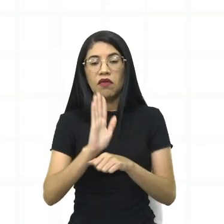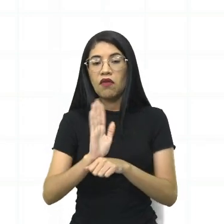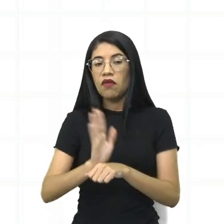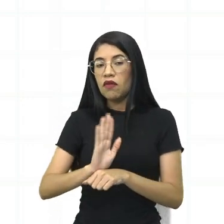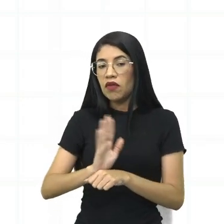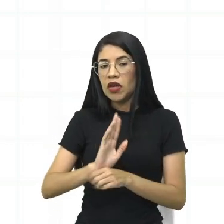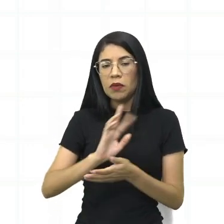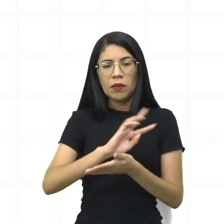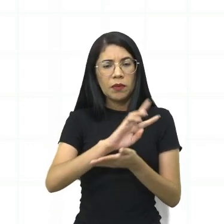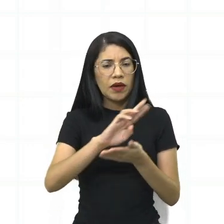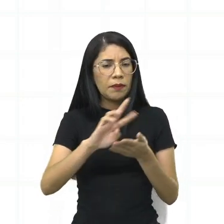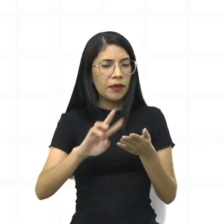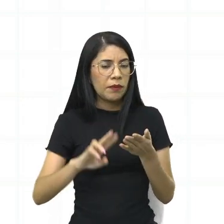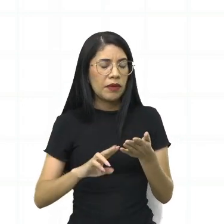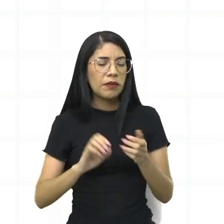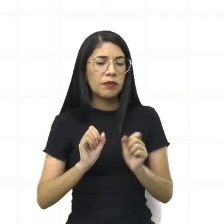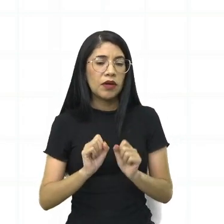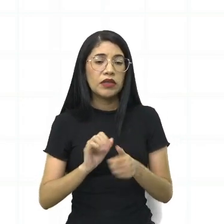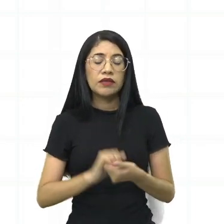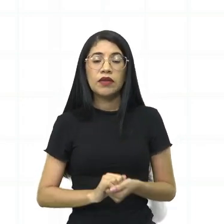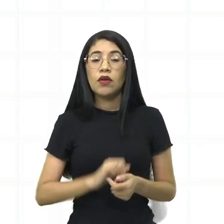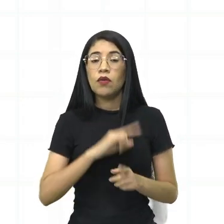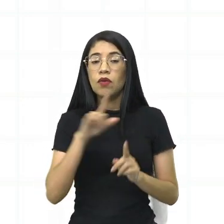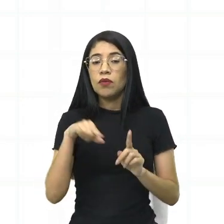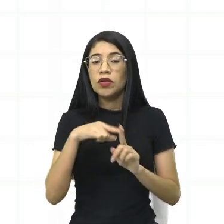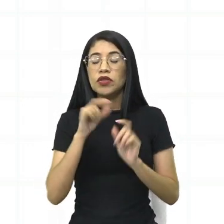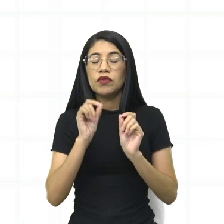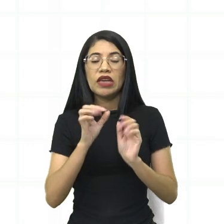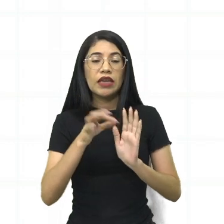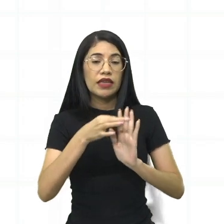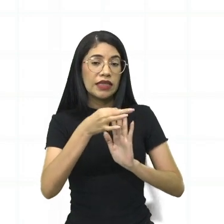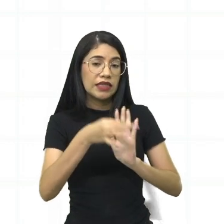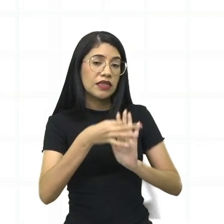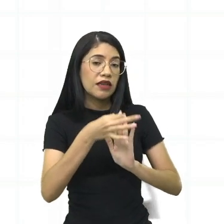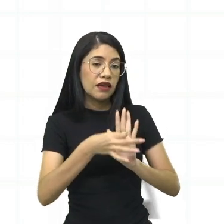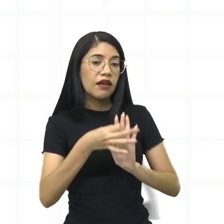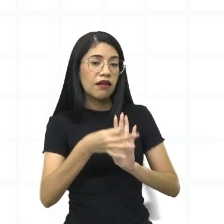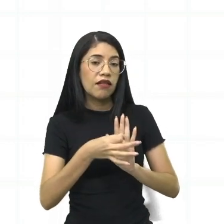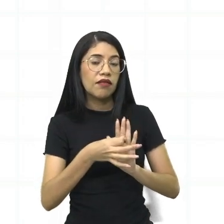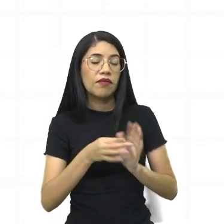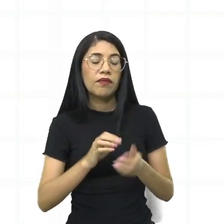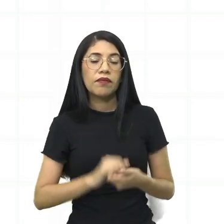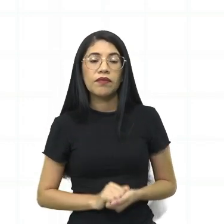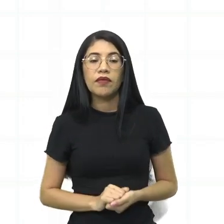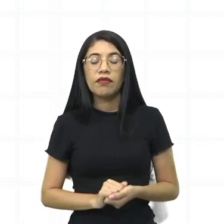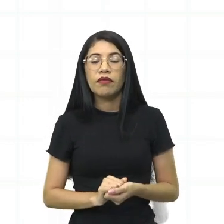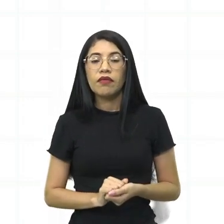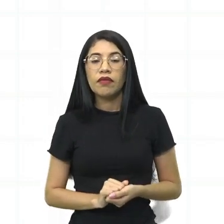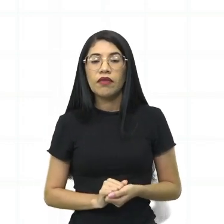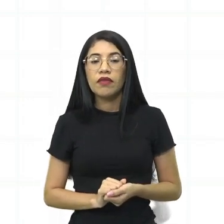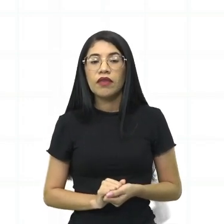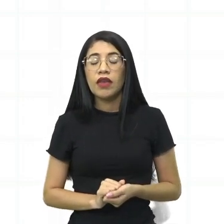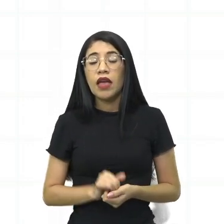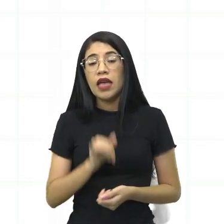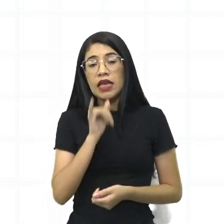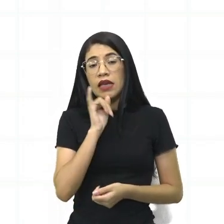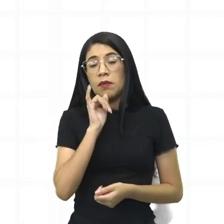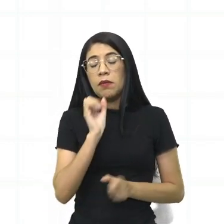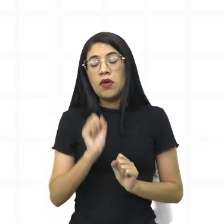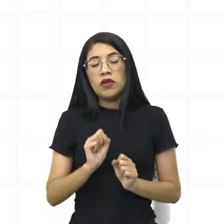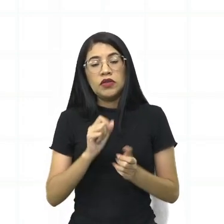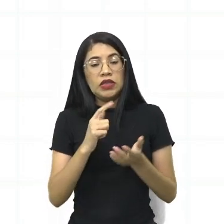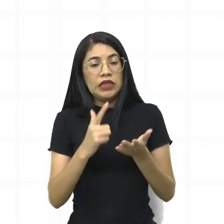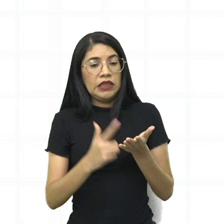né? Com a intenção de quê? De criticar, né? Criticar aquele elemento. O objeto em questão pode ser um livro, acabei de